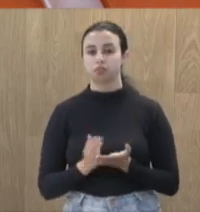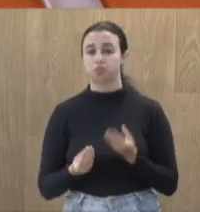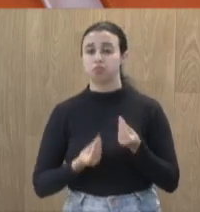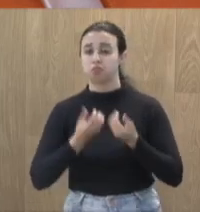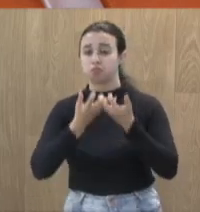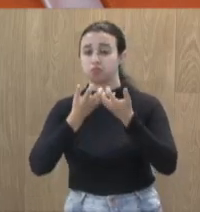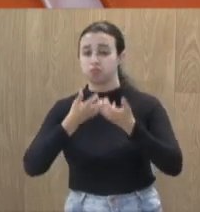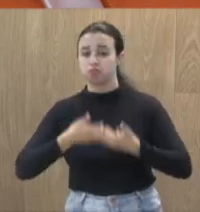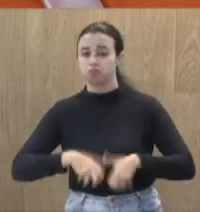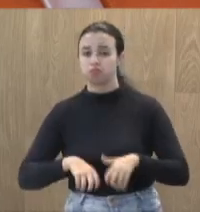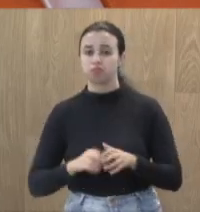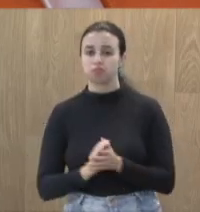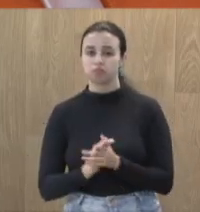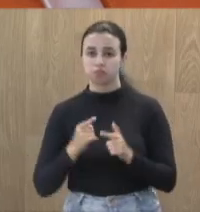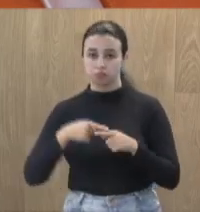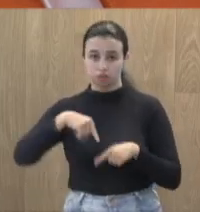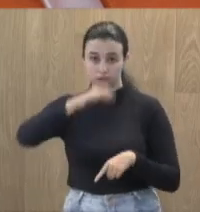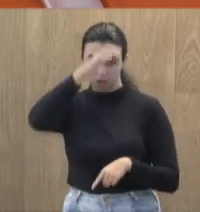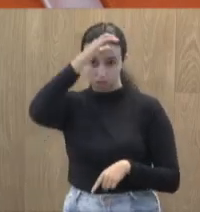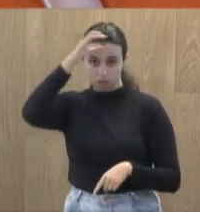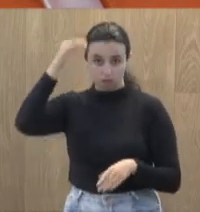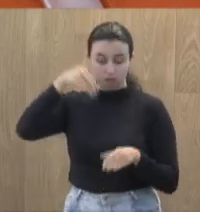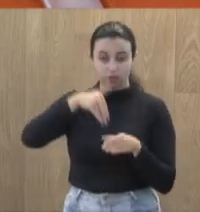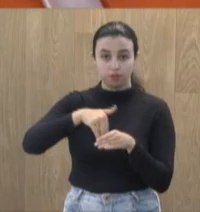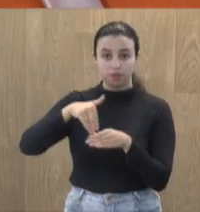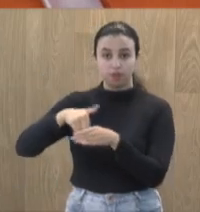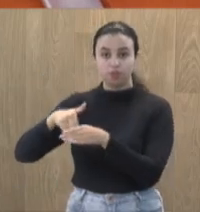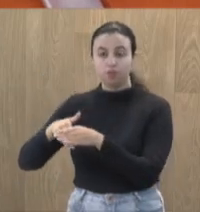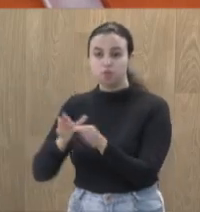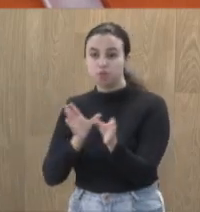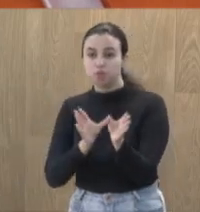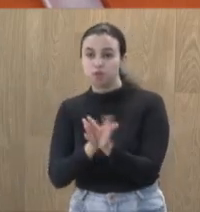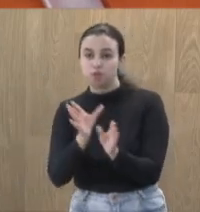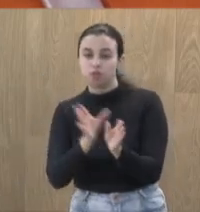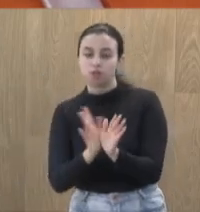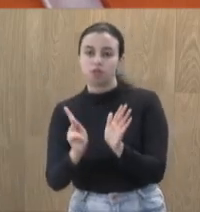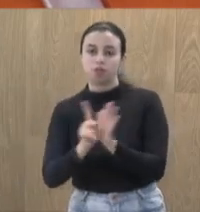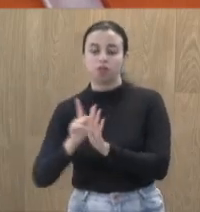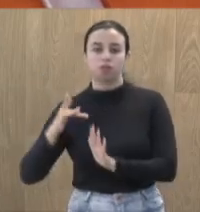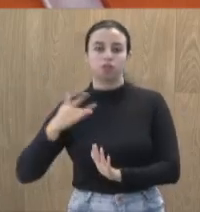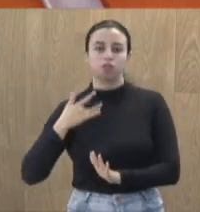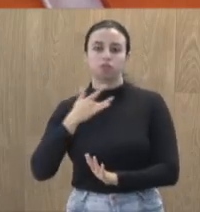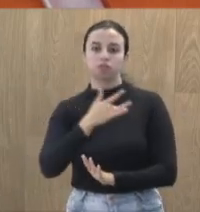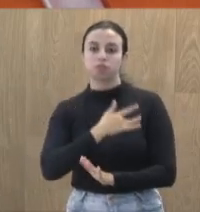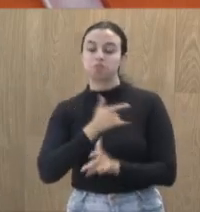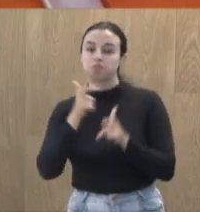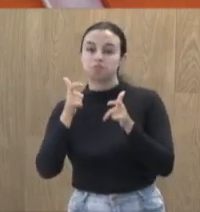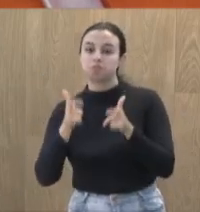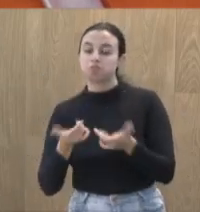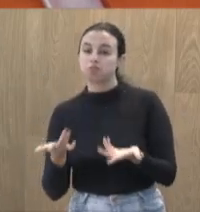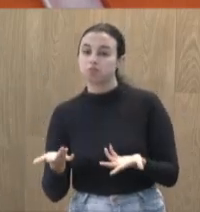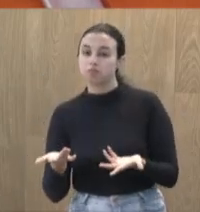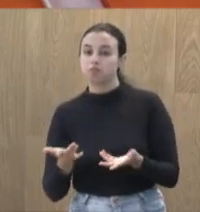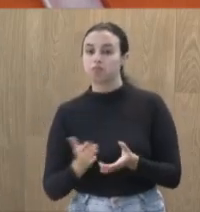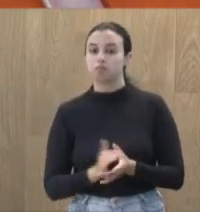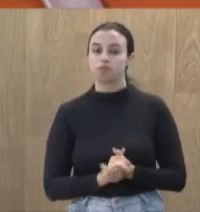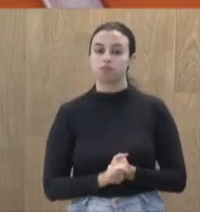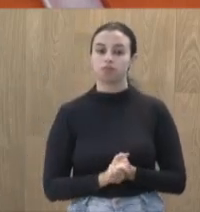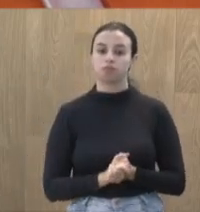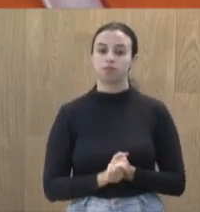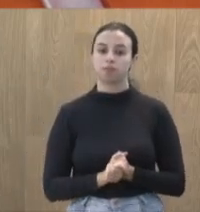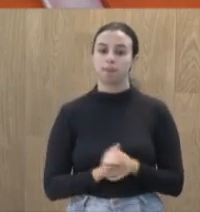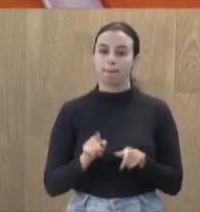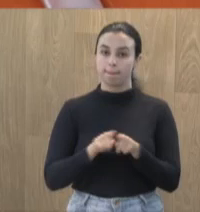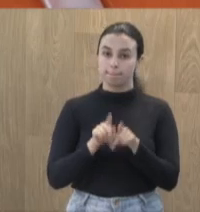funciona? Ou é essa casa que vota? E o Conselho Municipal de Saúde? Onde está o conselho? E